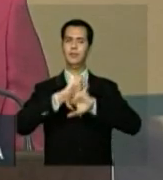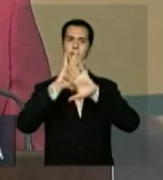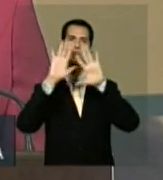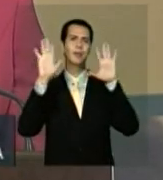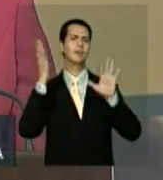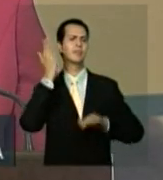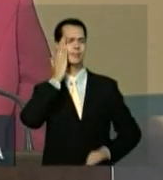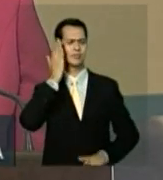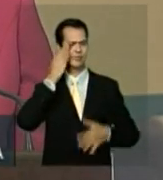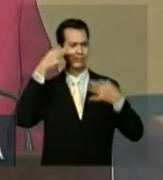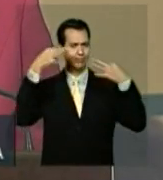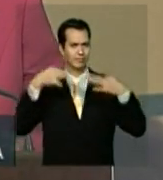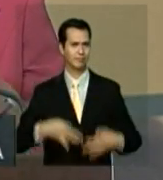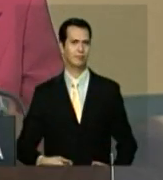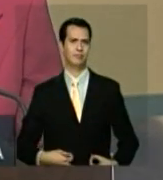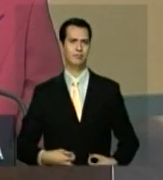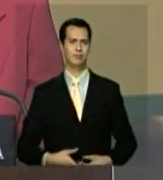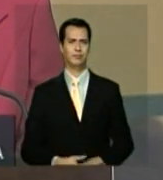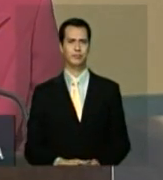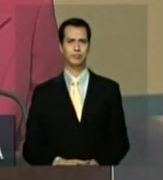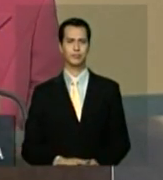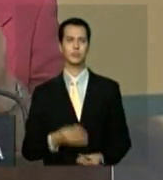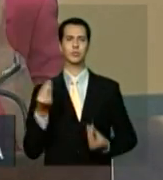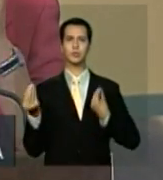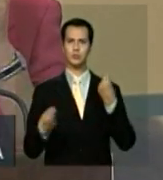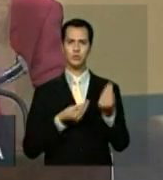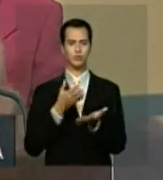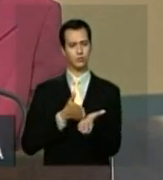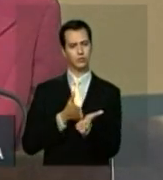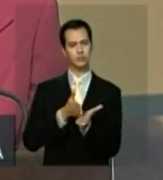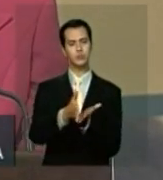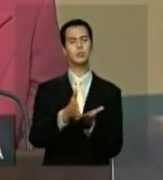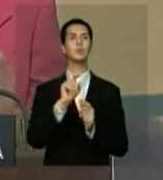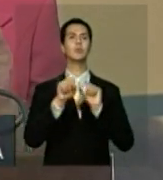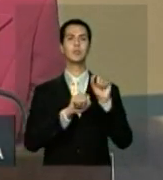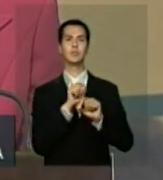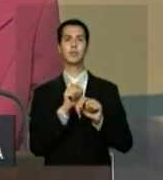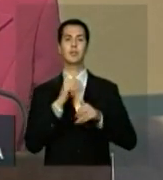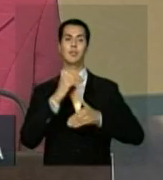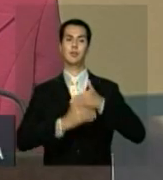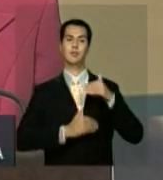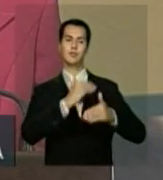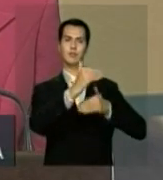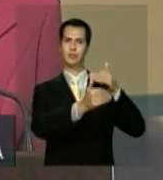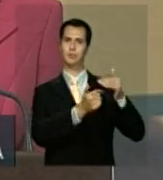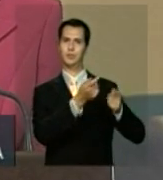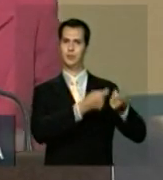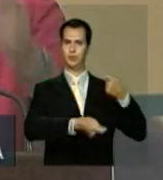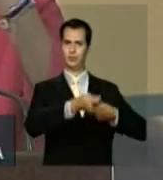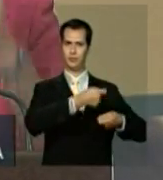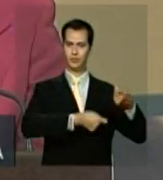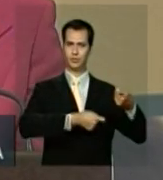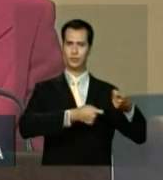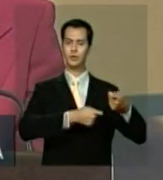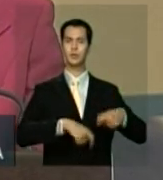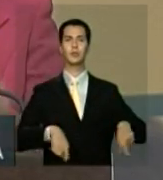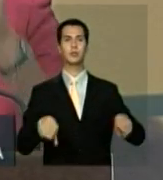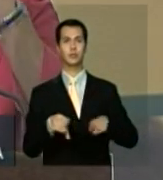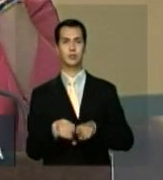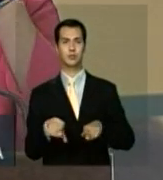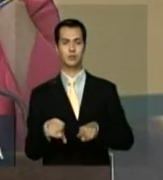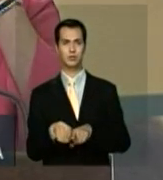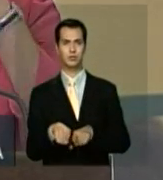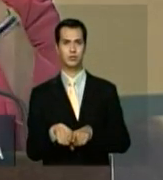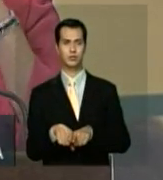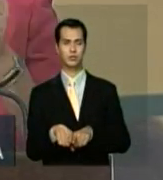muita justeza esse caminho que é o desenvolvimento econômico com uma ampla